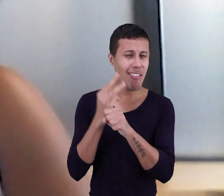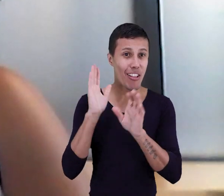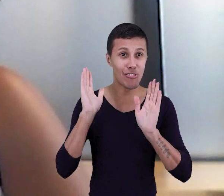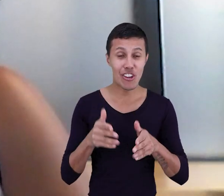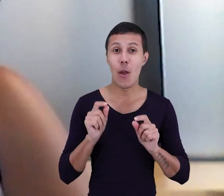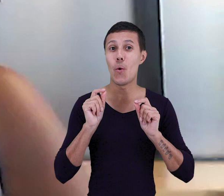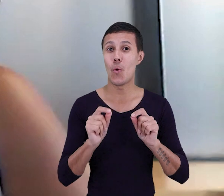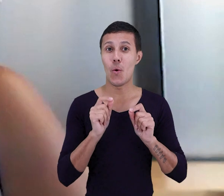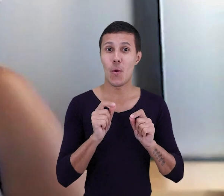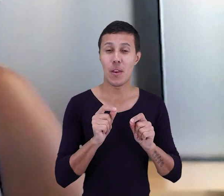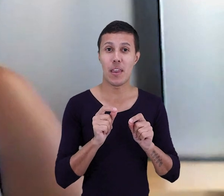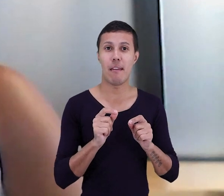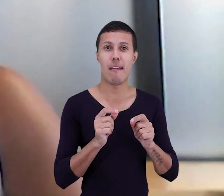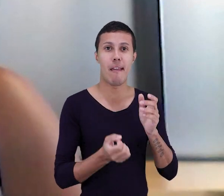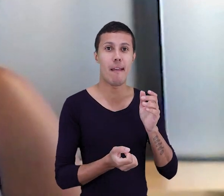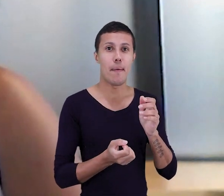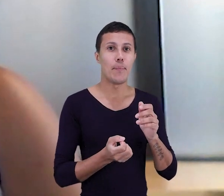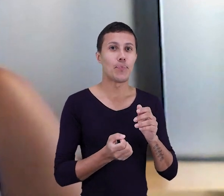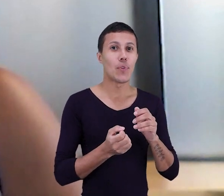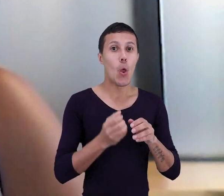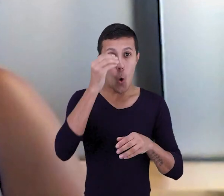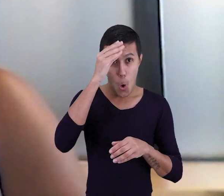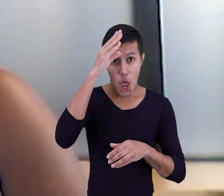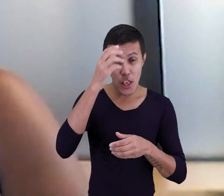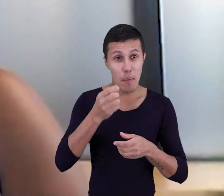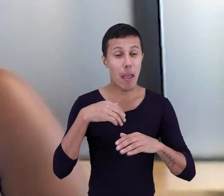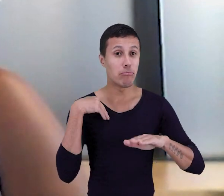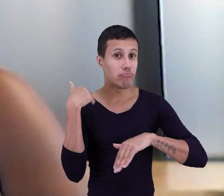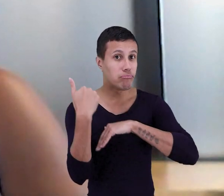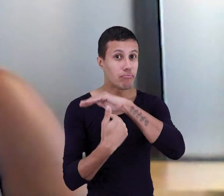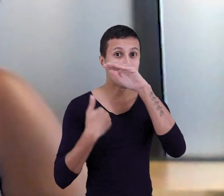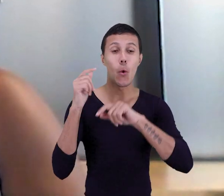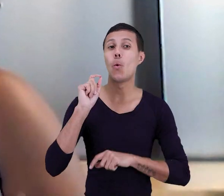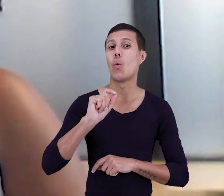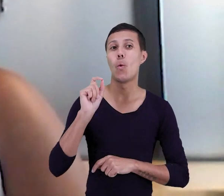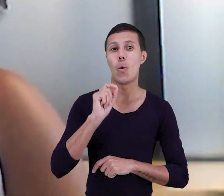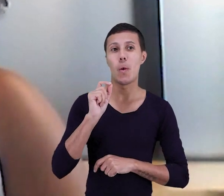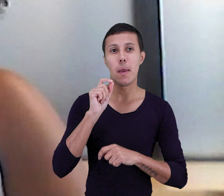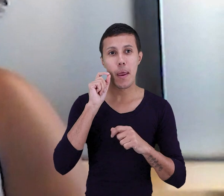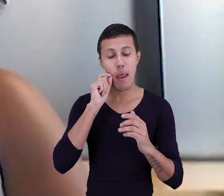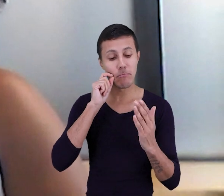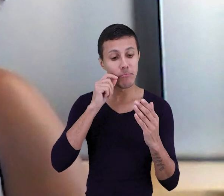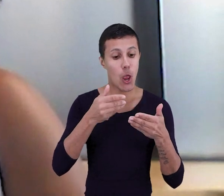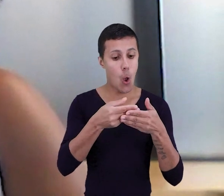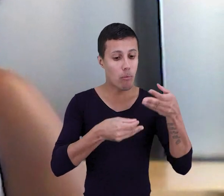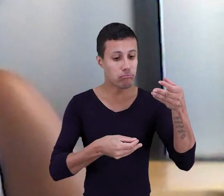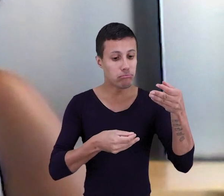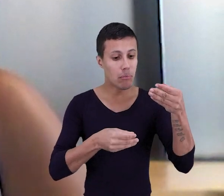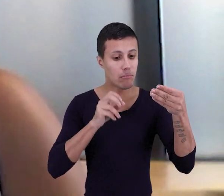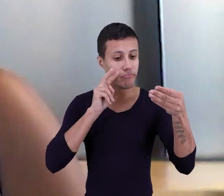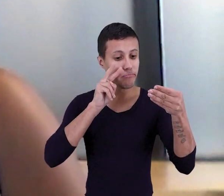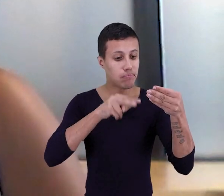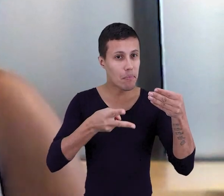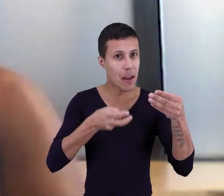a gente está aí criando um conhecimento, né, desenvolvendo um conhecimento de que, ao olhar a conta da Patrícia, a gente consegue